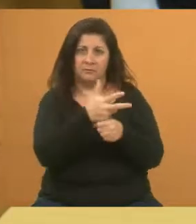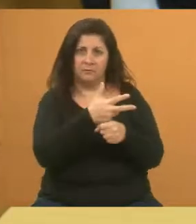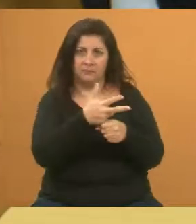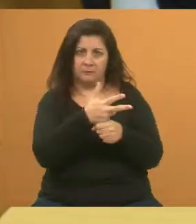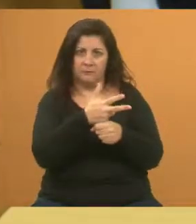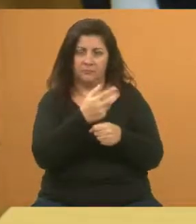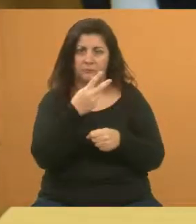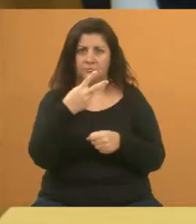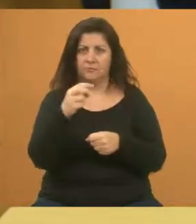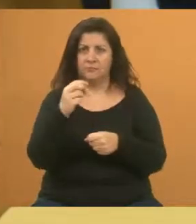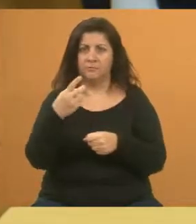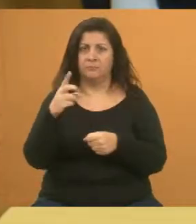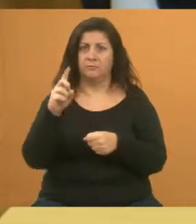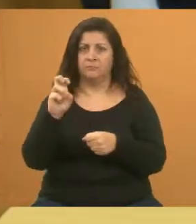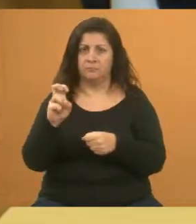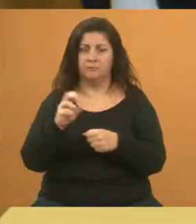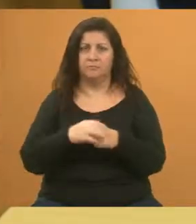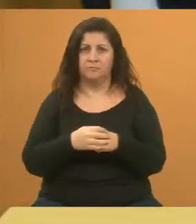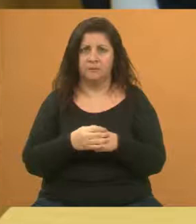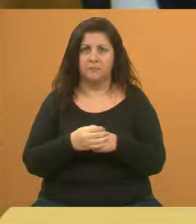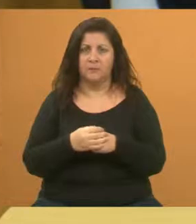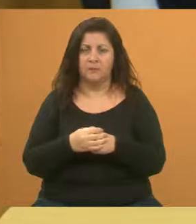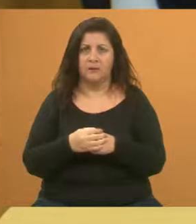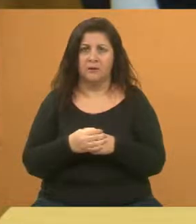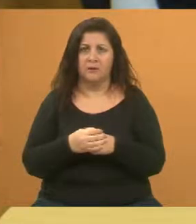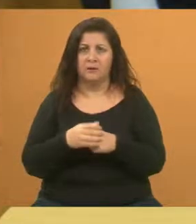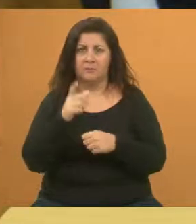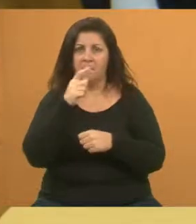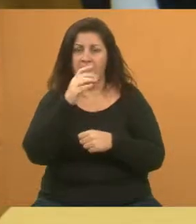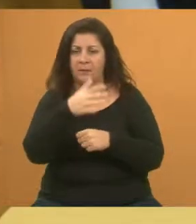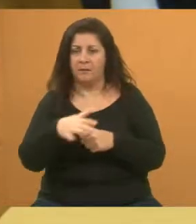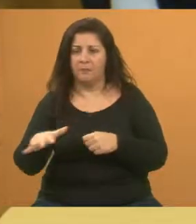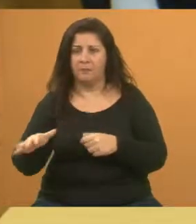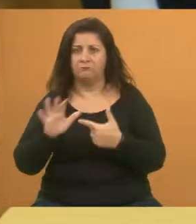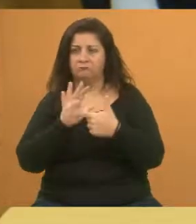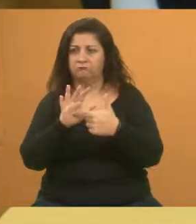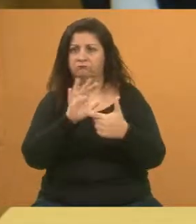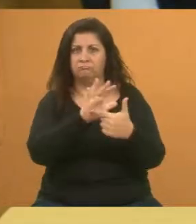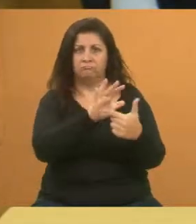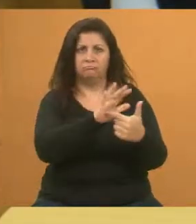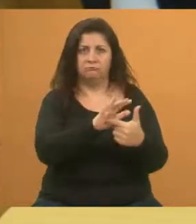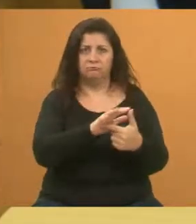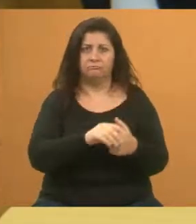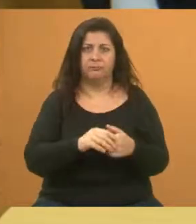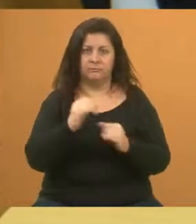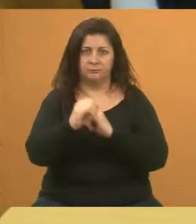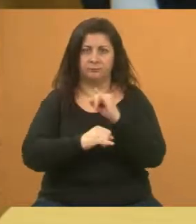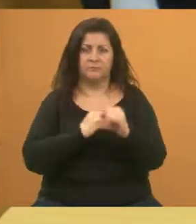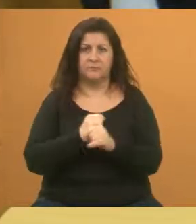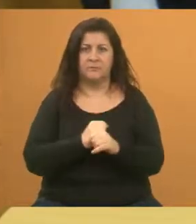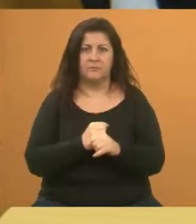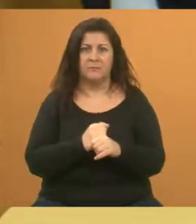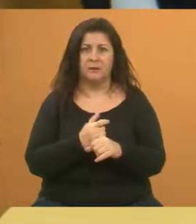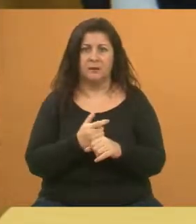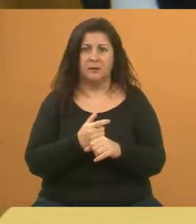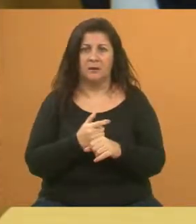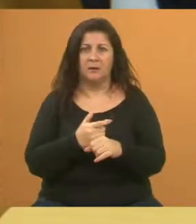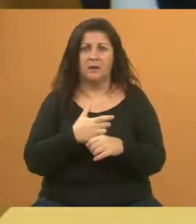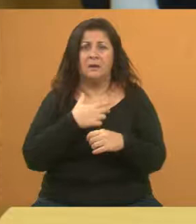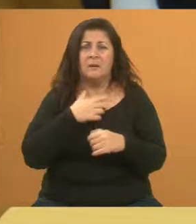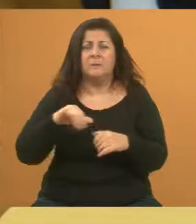em 2015, no litoral da Costa Rica, viralizou na internet. São minutos de agonia até